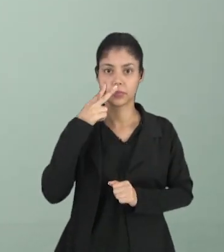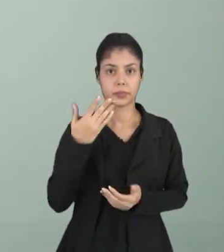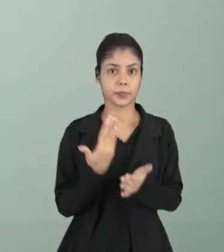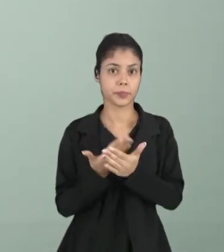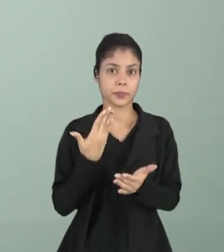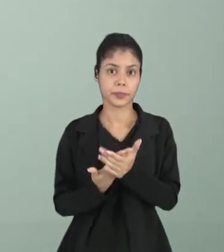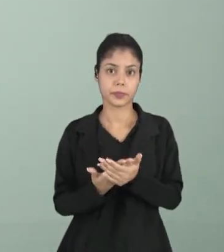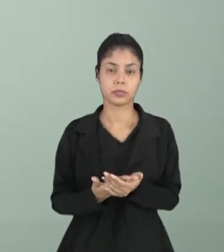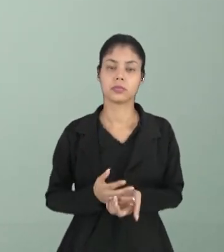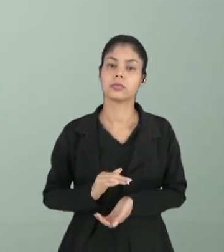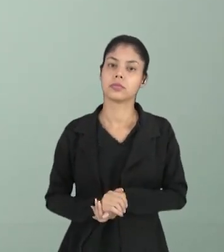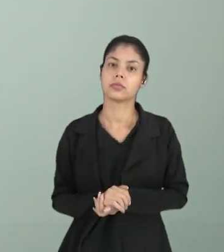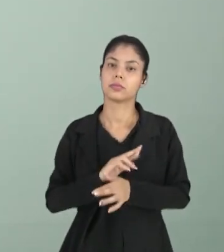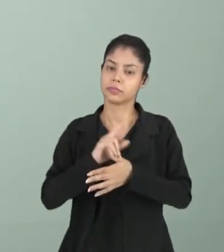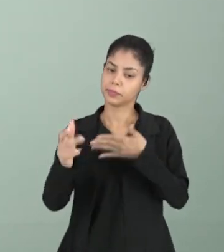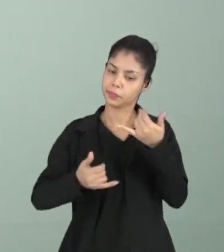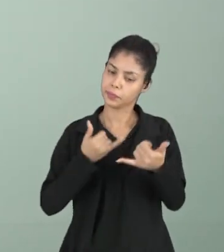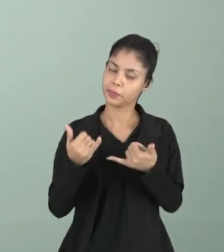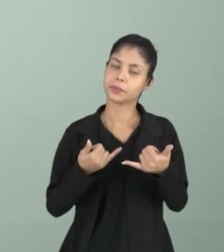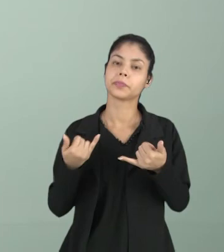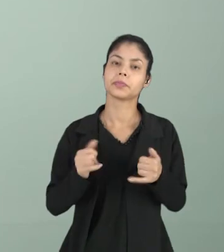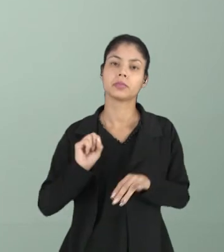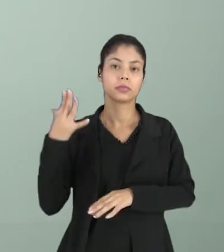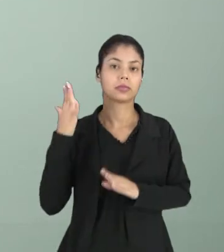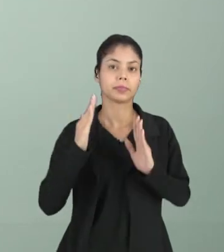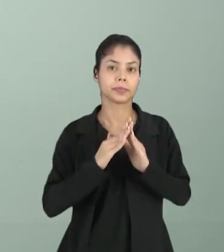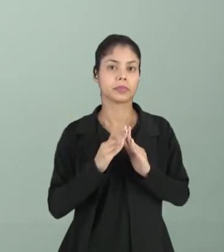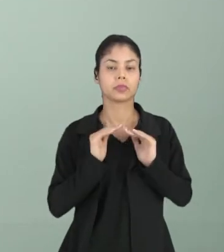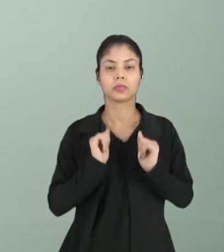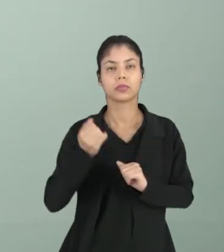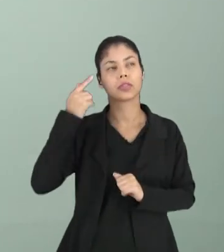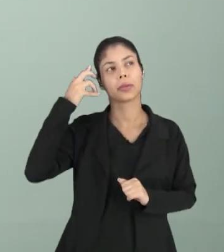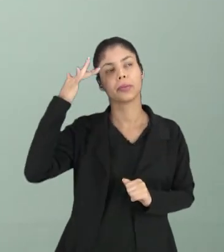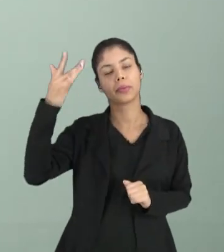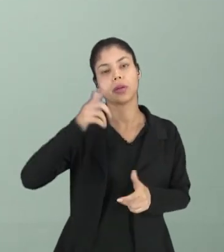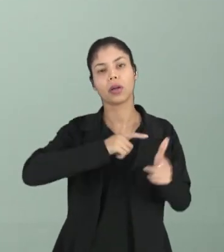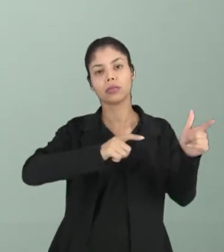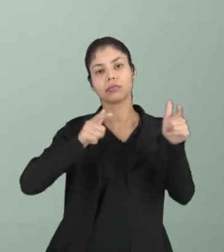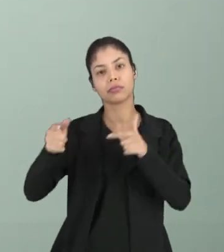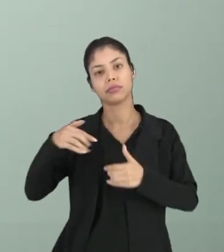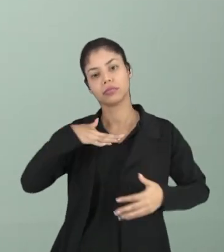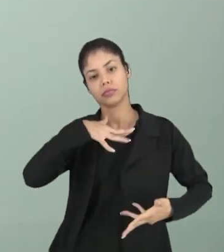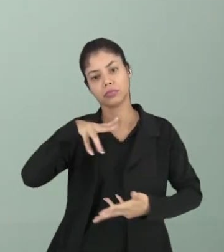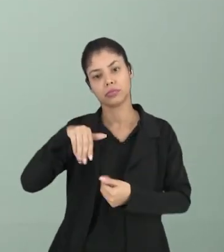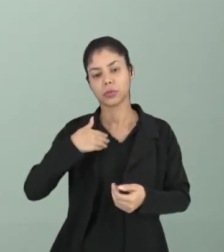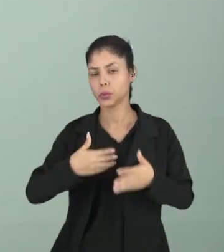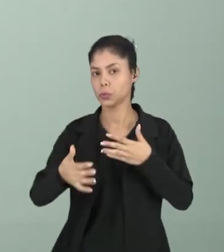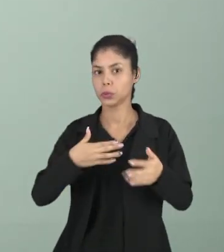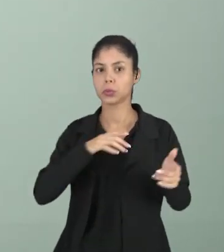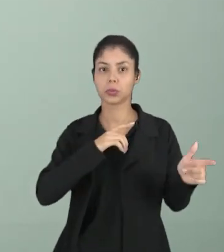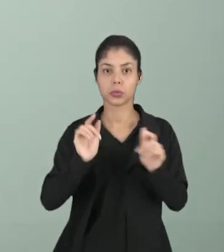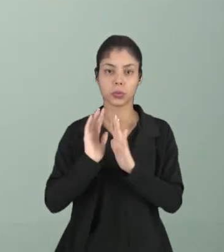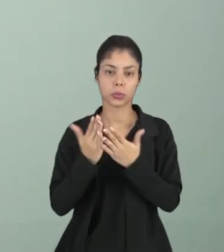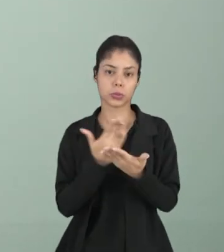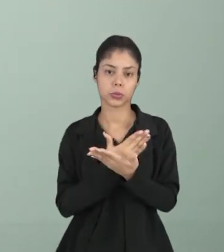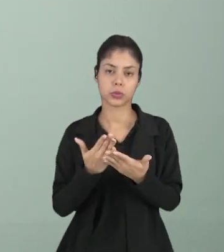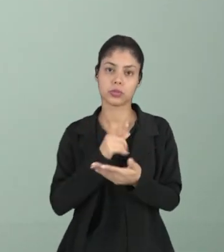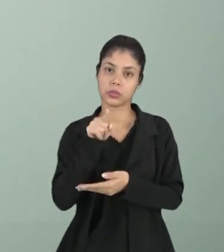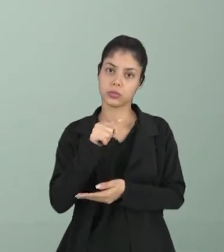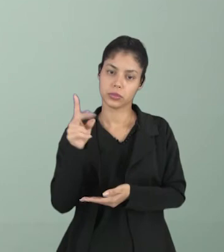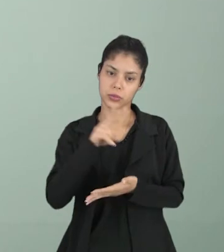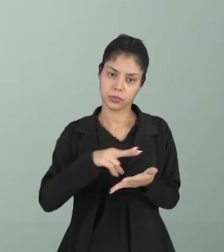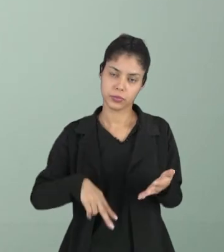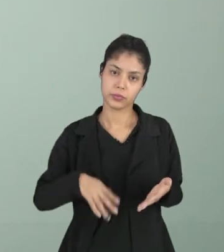aula de hoje, para diversão. Dentro de casa você pode viajar para diversos mundos, dependendo dos livros que você